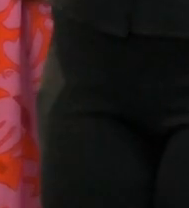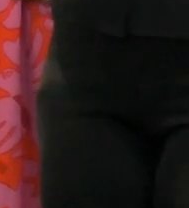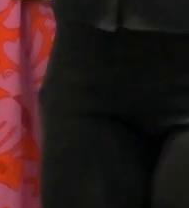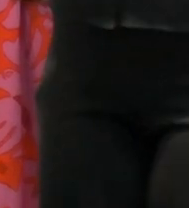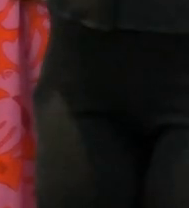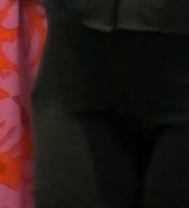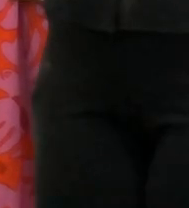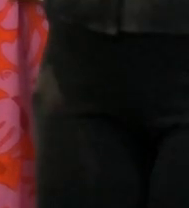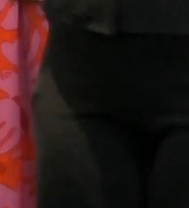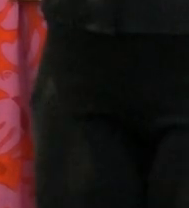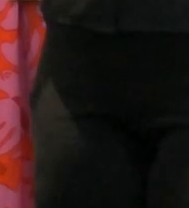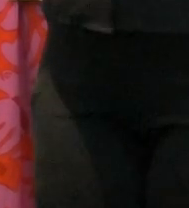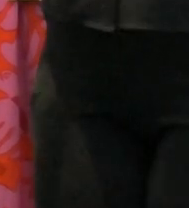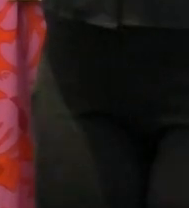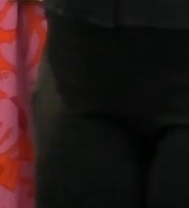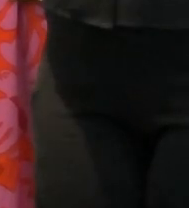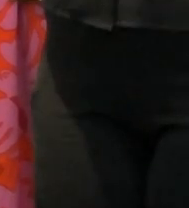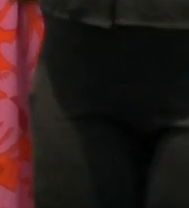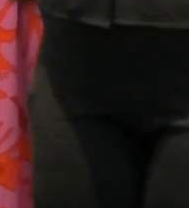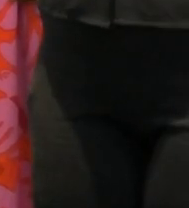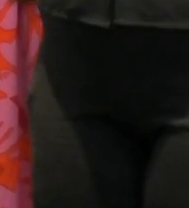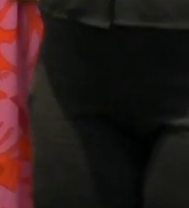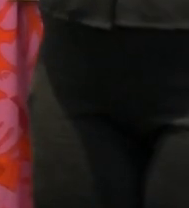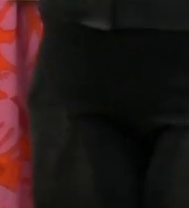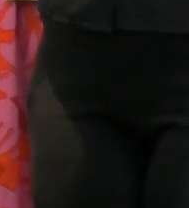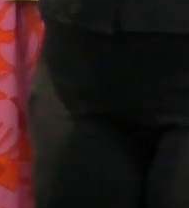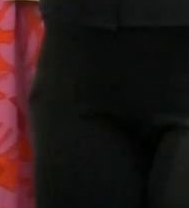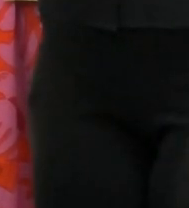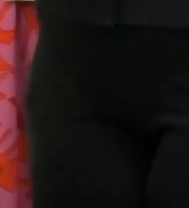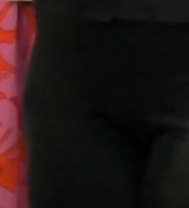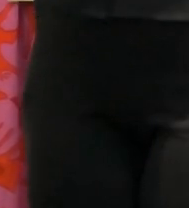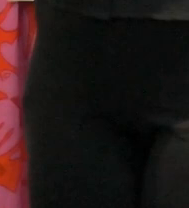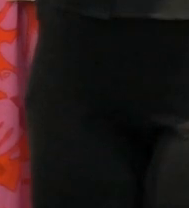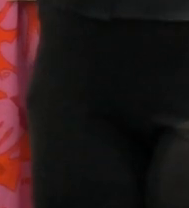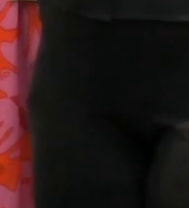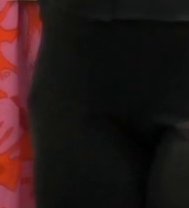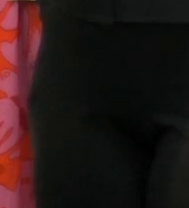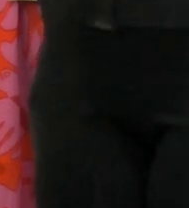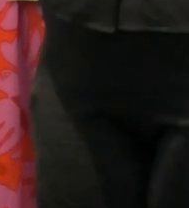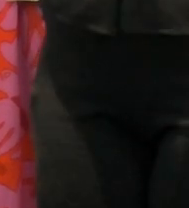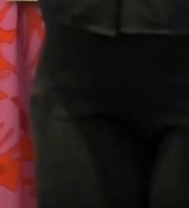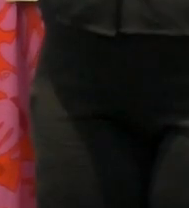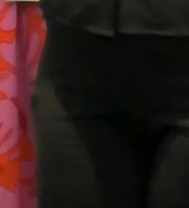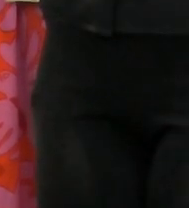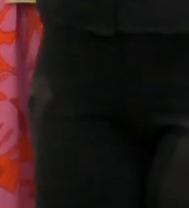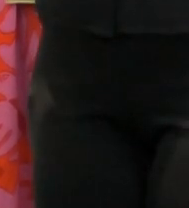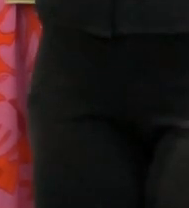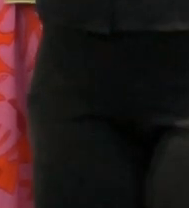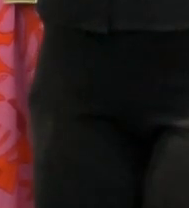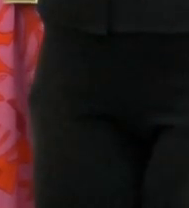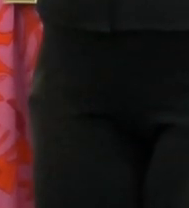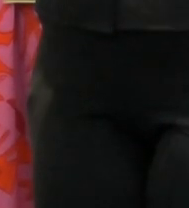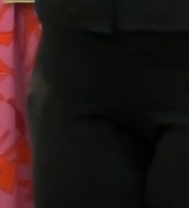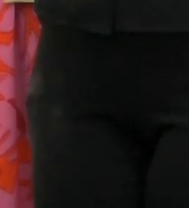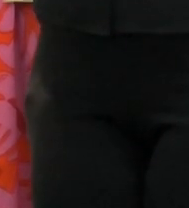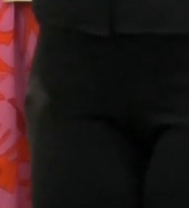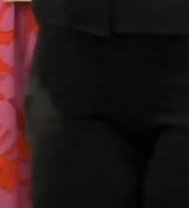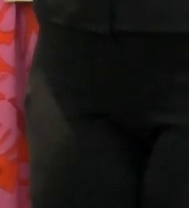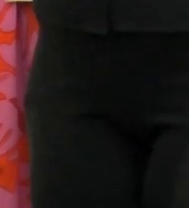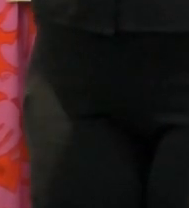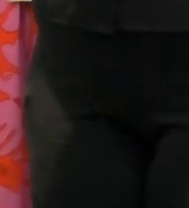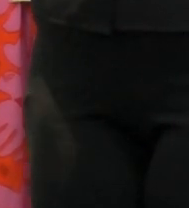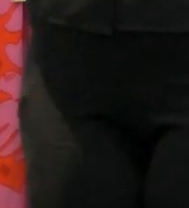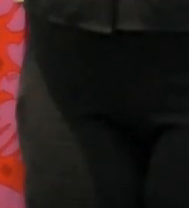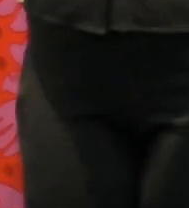não dá para mim não tem como não tem como não tem como então se existe uma um profissional que vai aplicar um modelo de